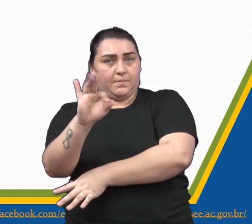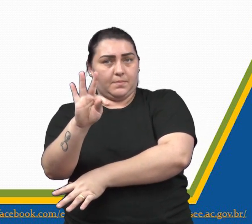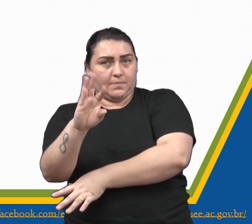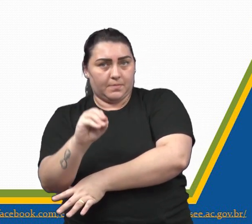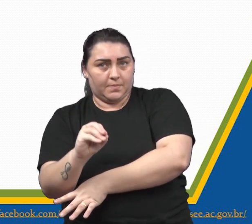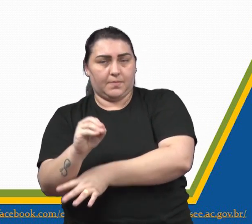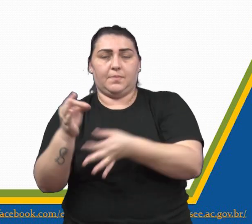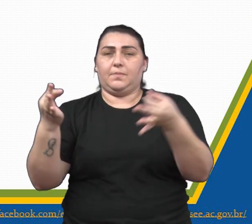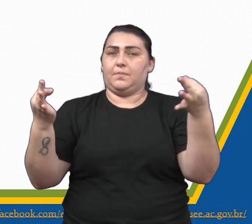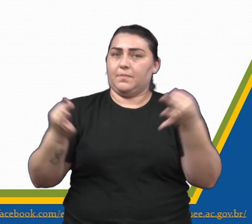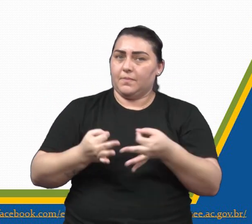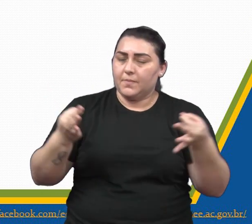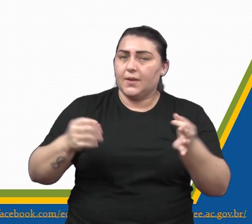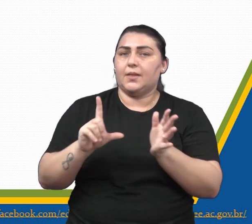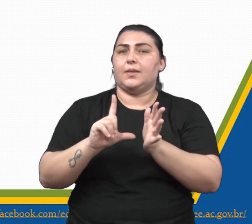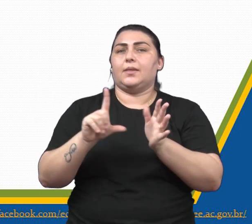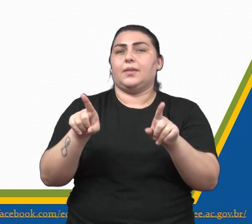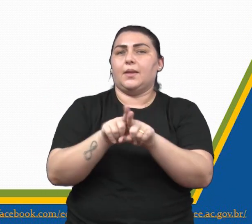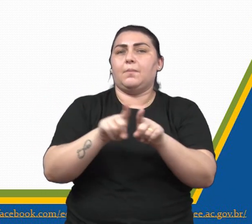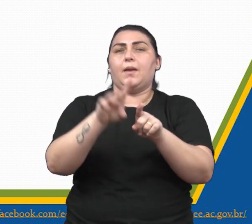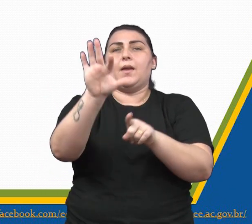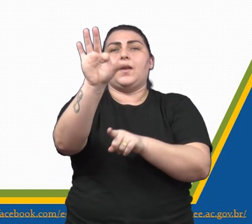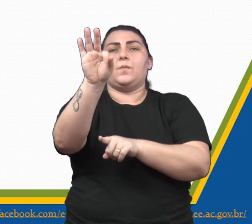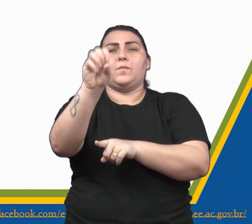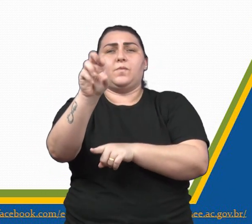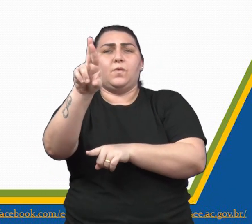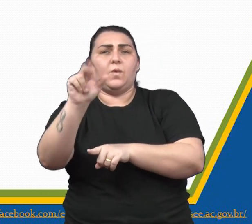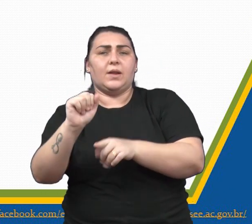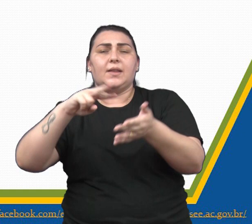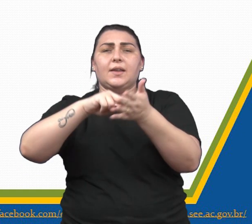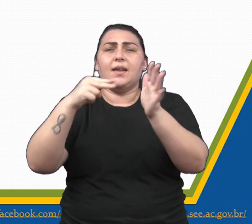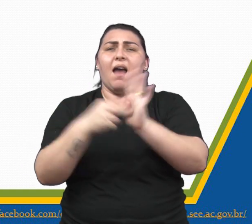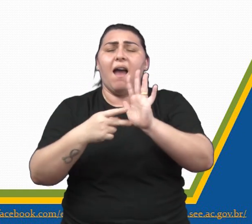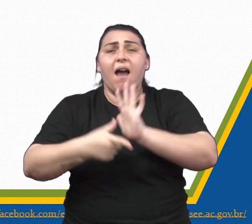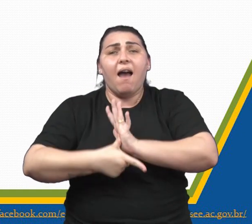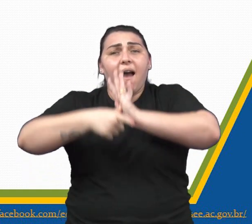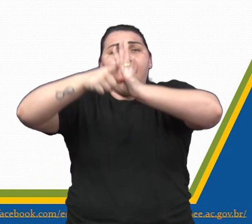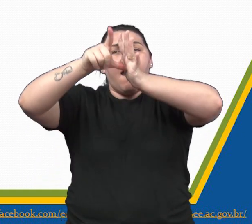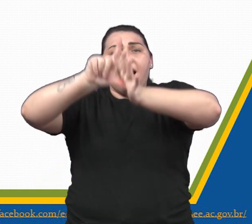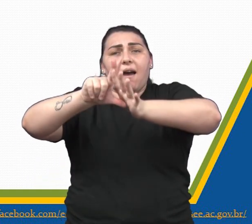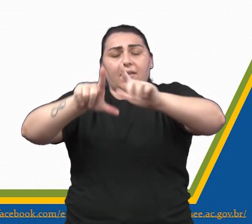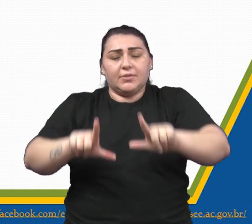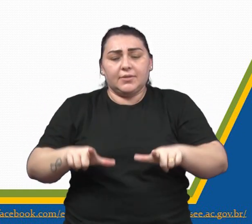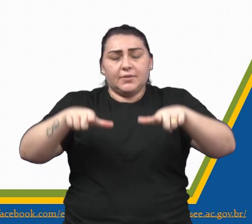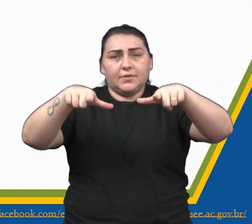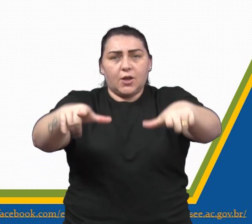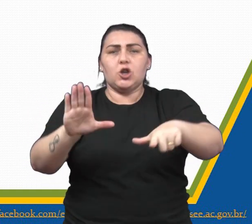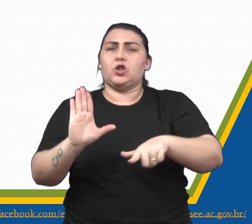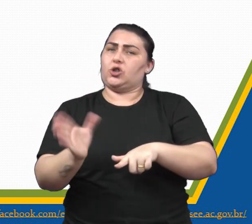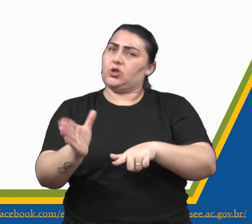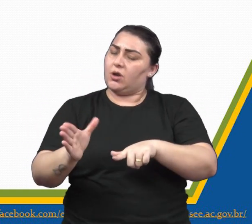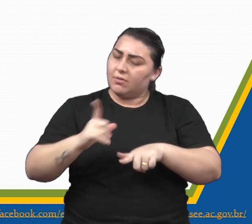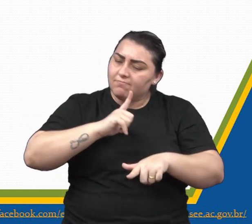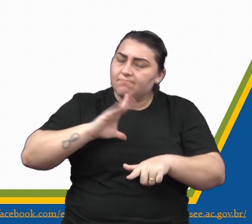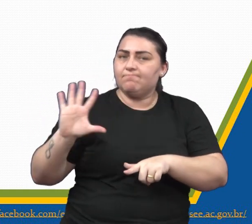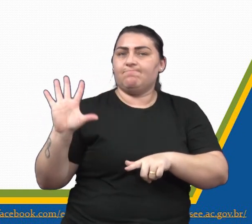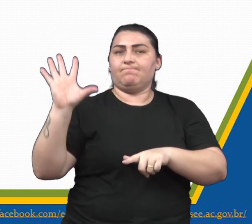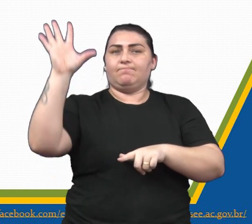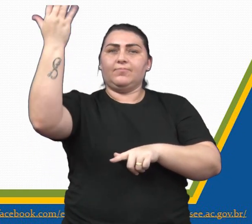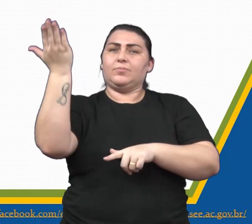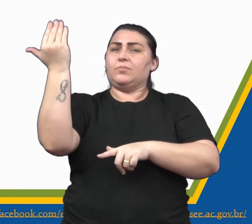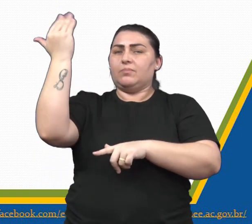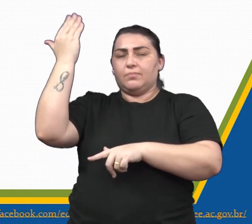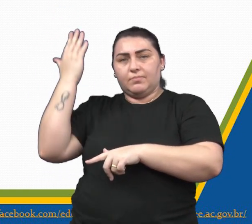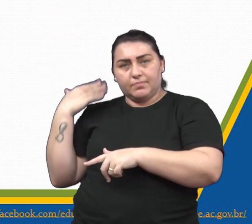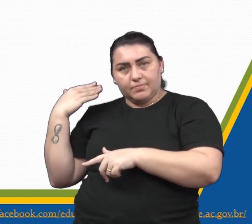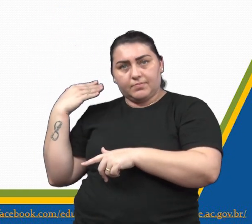verbal fora, que significa que antes de ele se formar, já havia acontecido outra situação